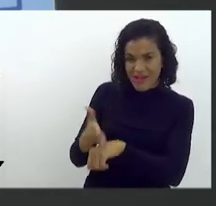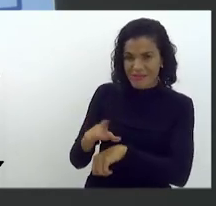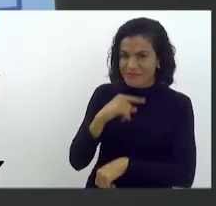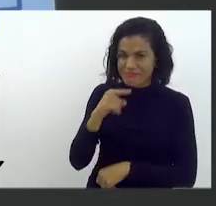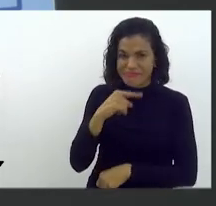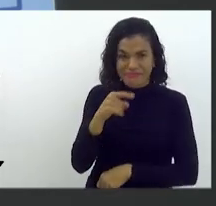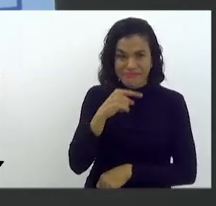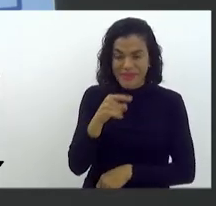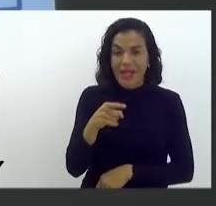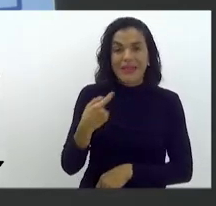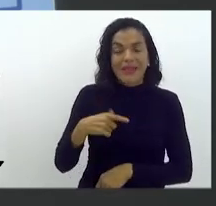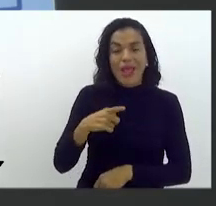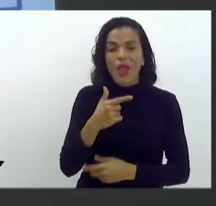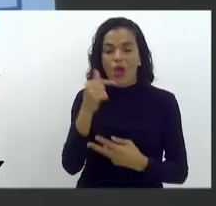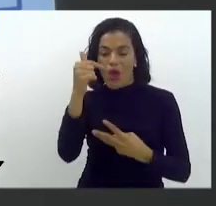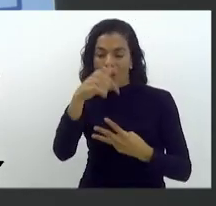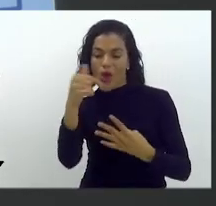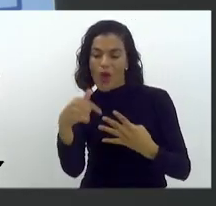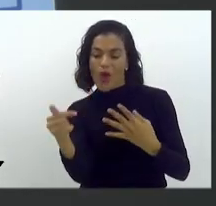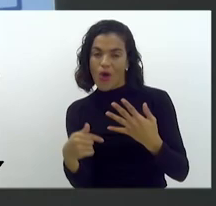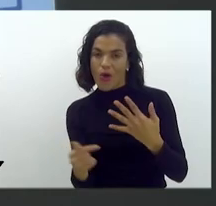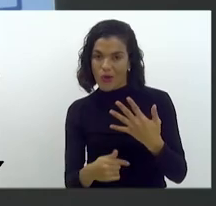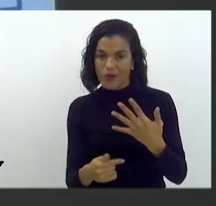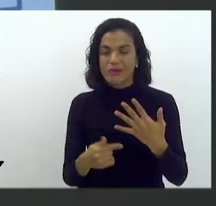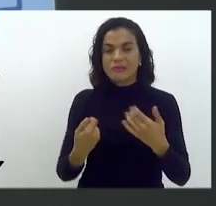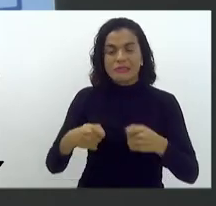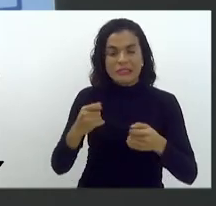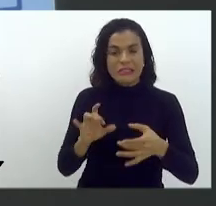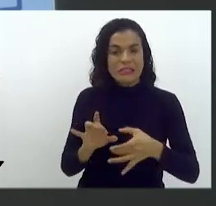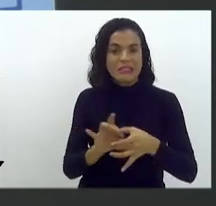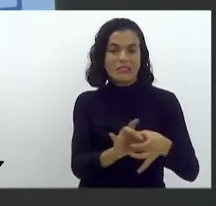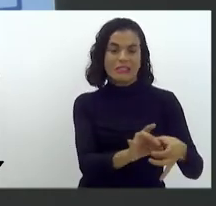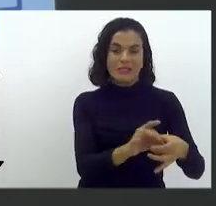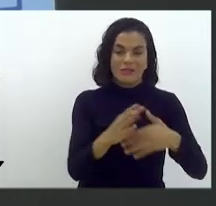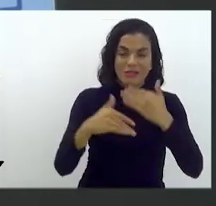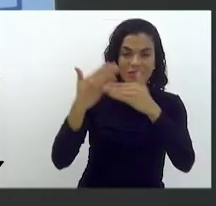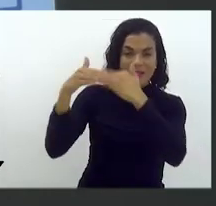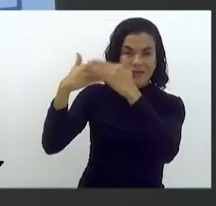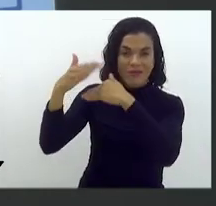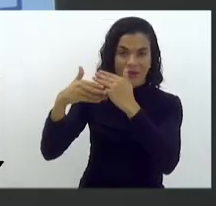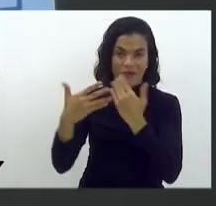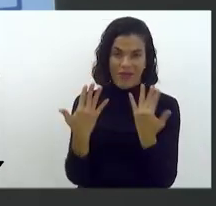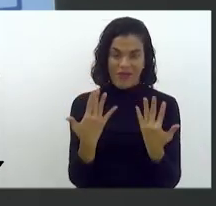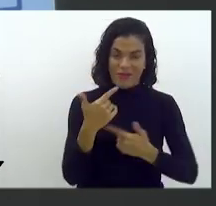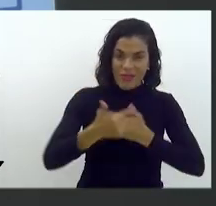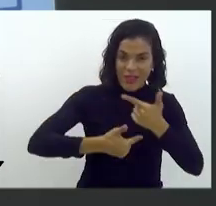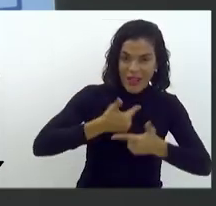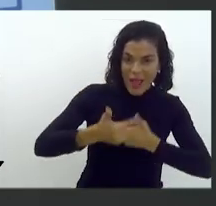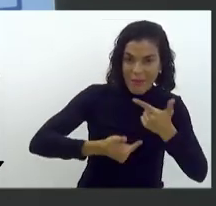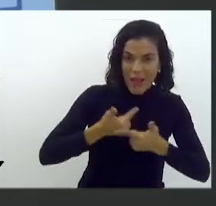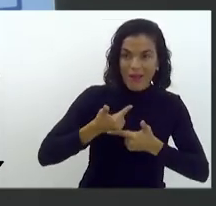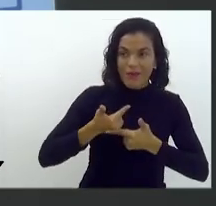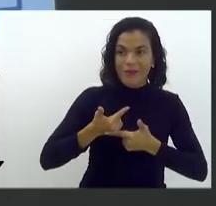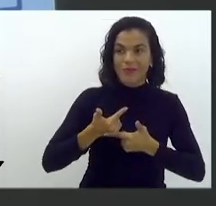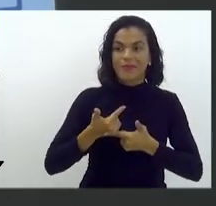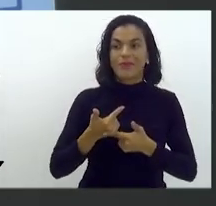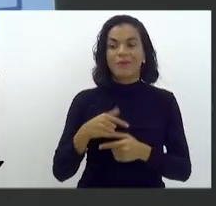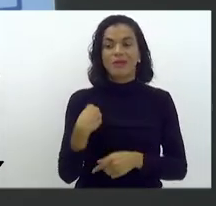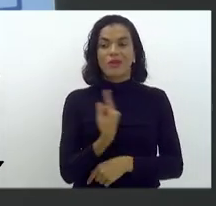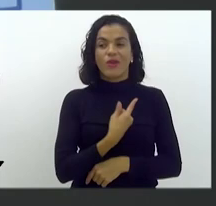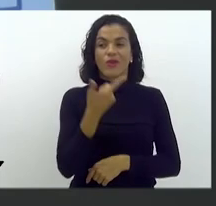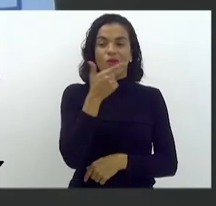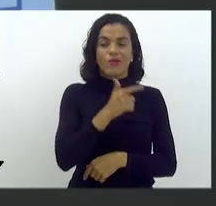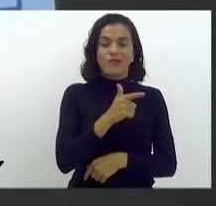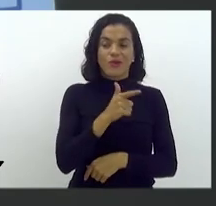na tecnologia existem outros associados que nós precisamos desenvolver na mão de obra de trabalho que a gente tem para que a